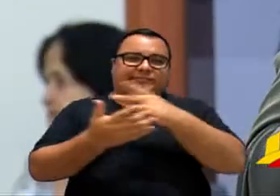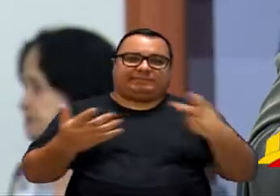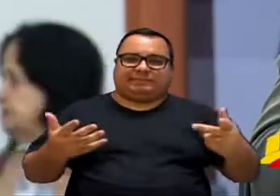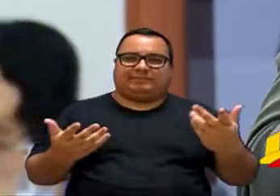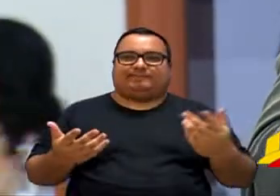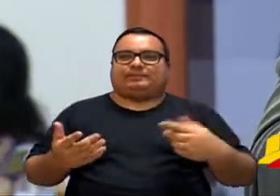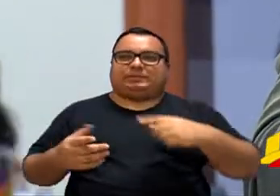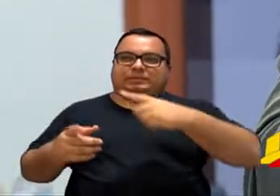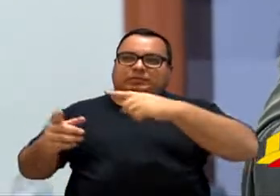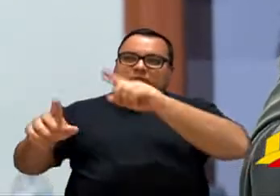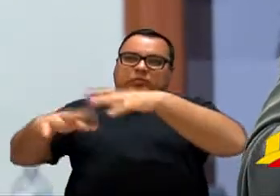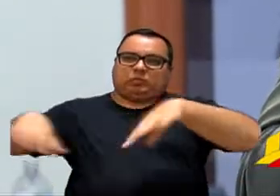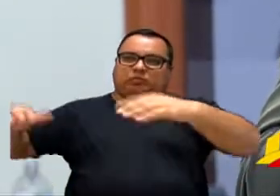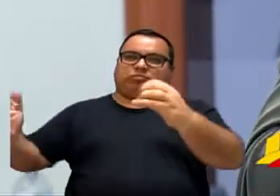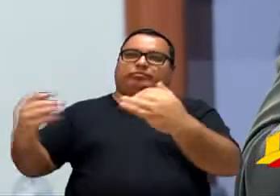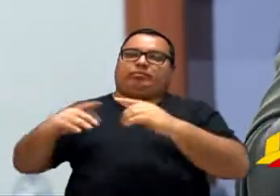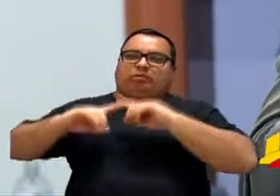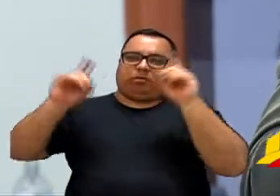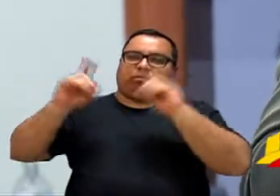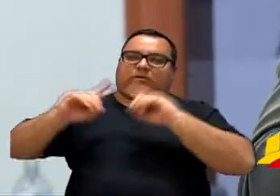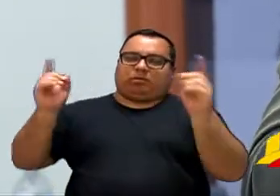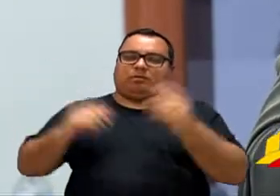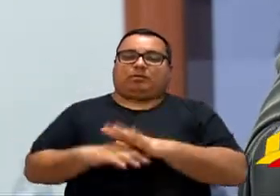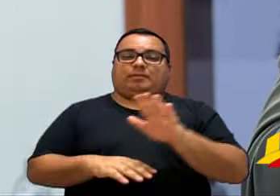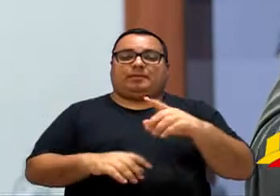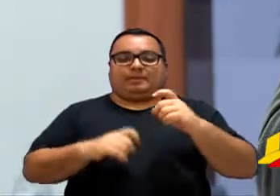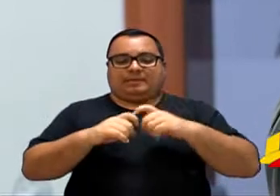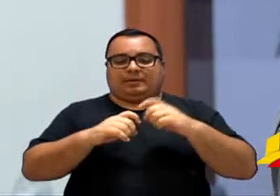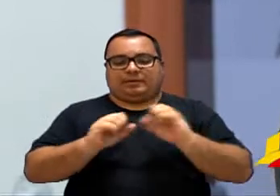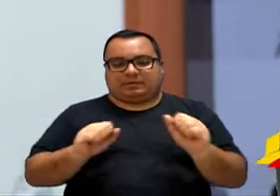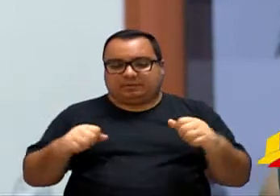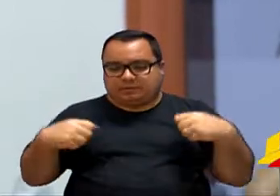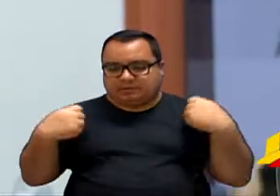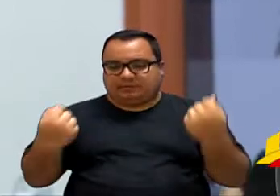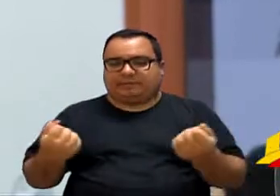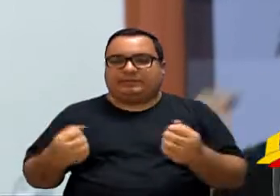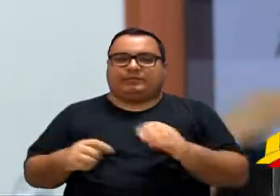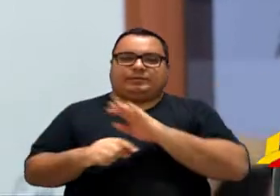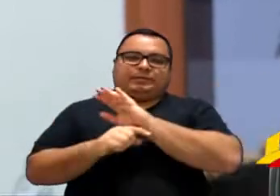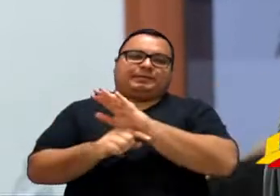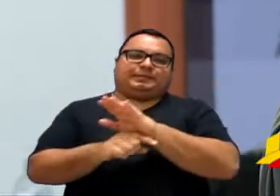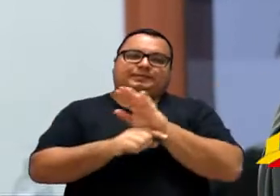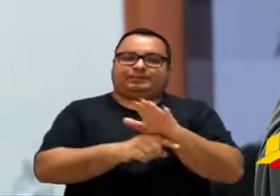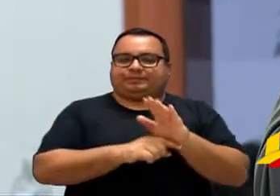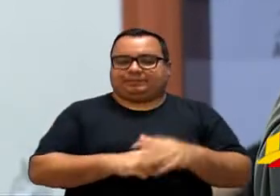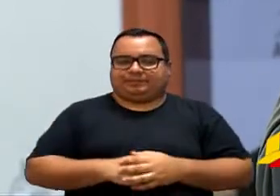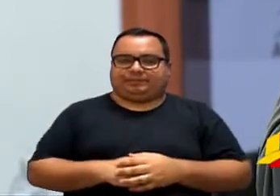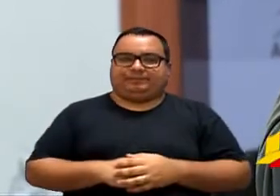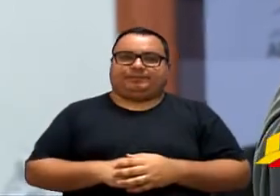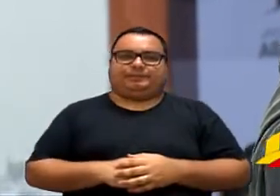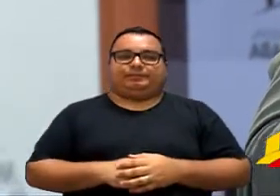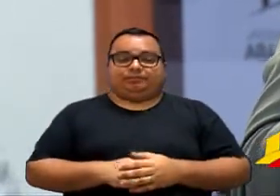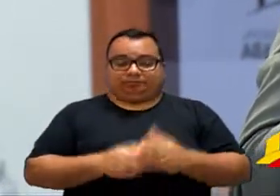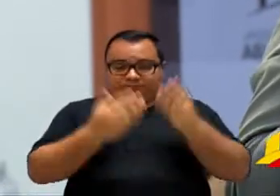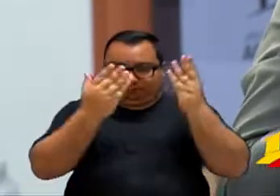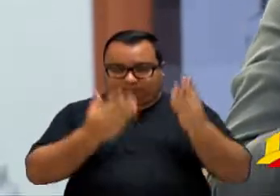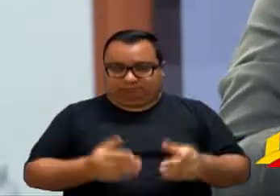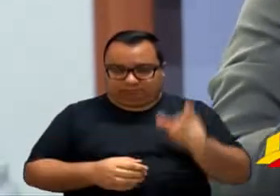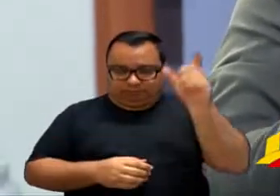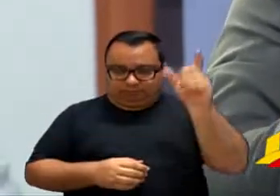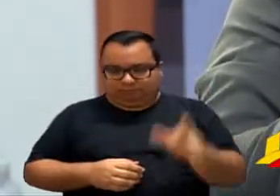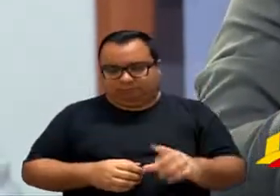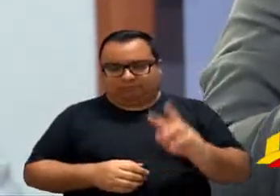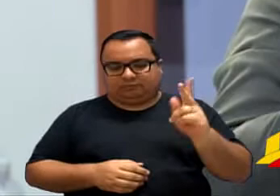mas os médicos fazem de tudo se esgotam e Doutor Hélio brasileiro vossa excelência desculpa é um exemplo